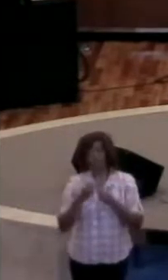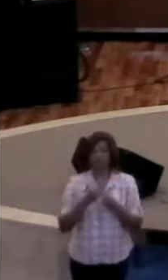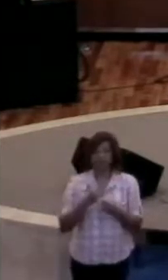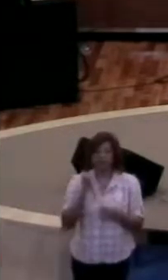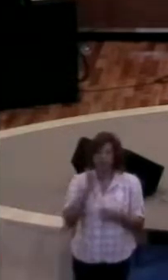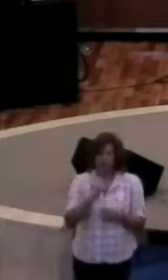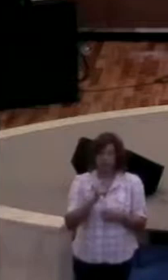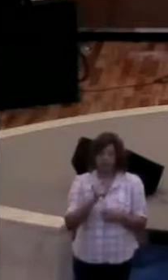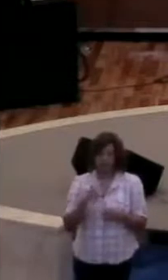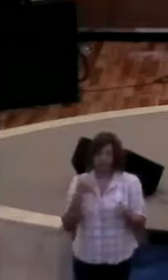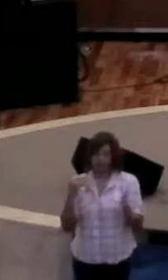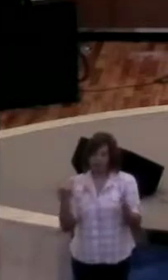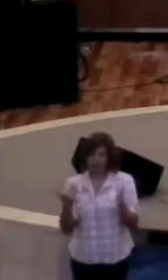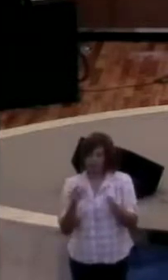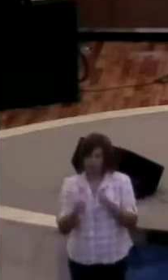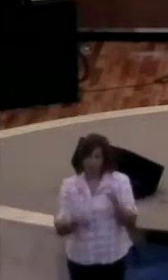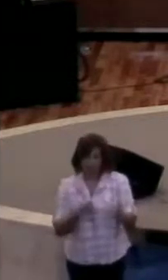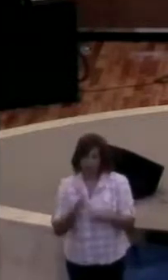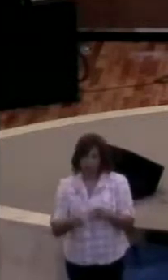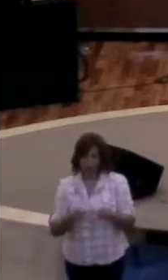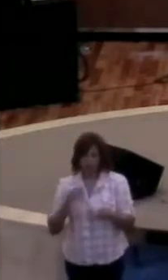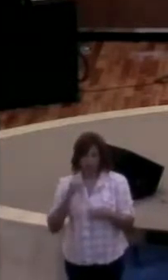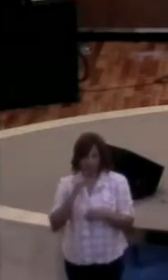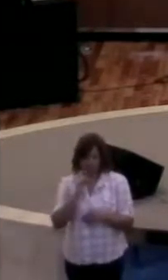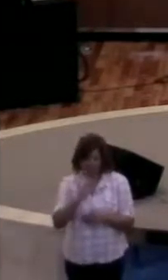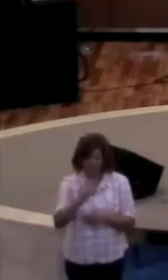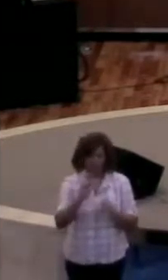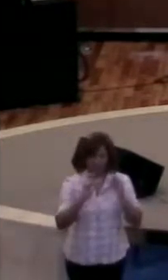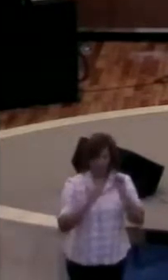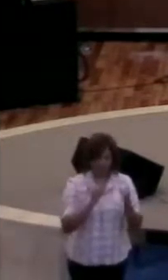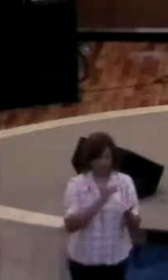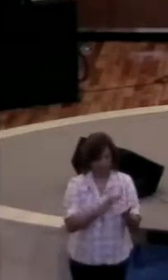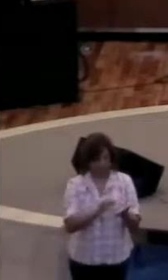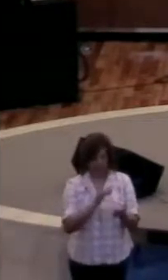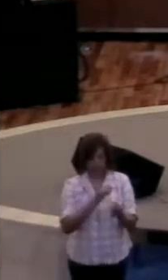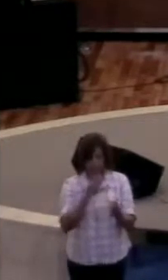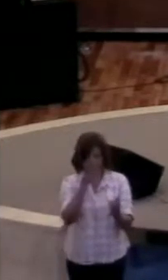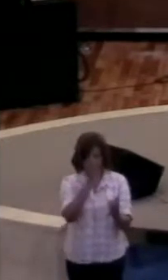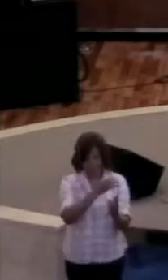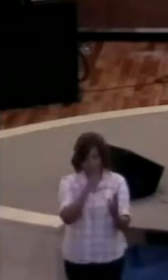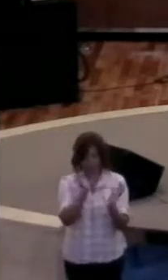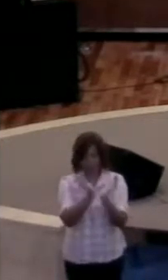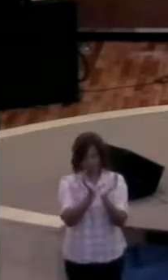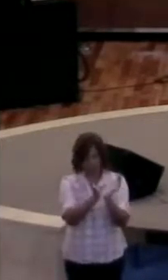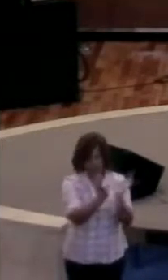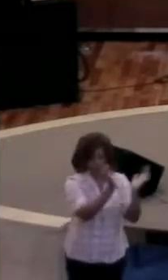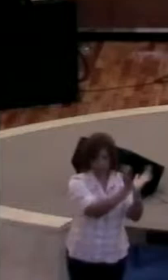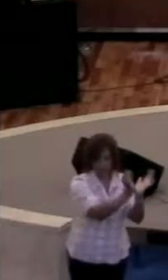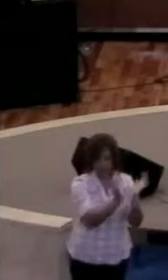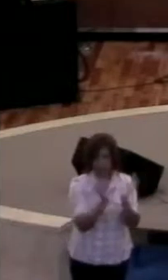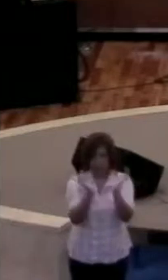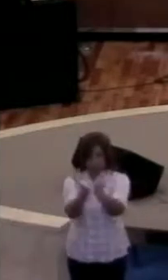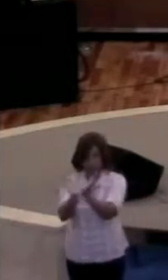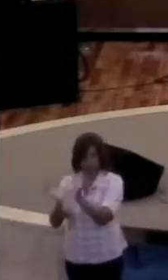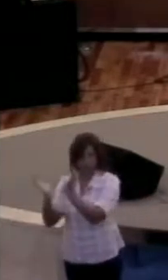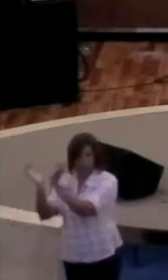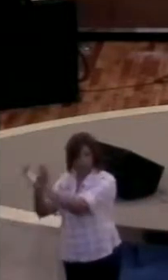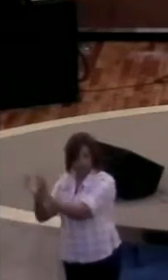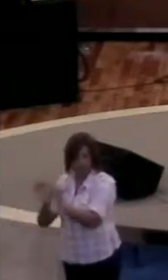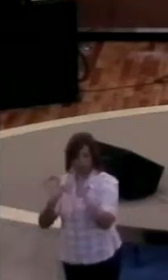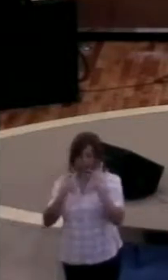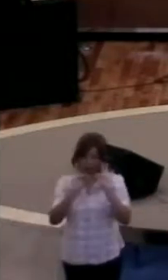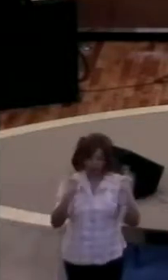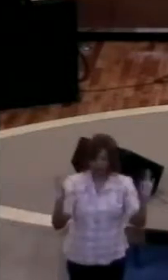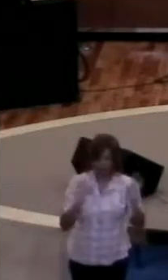cativeiro babilônico até Cristo. Ele vai descrevendo cada genealogia, e divide cada grupo em 14 gerações. Ele dá detalhes